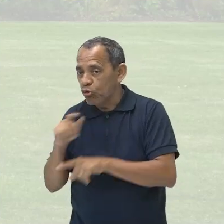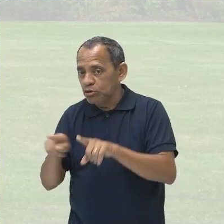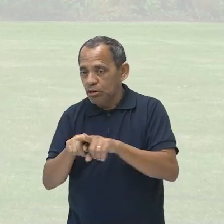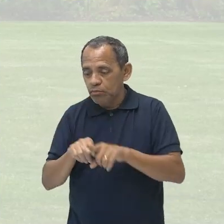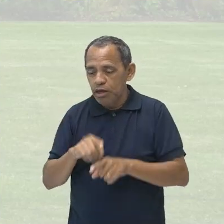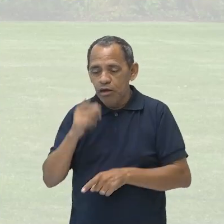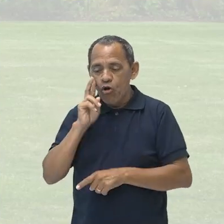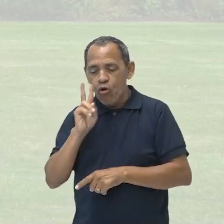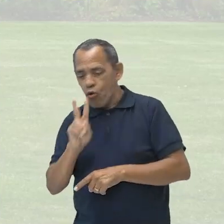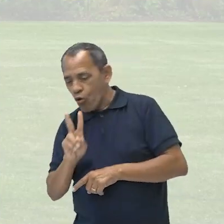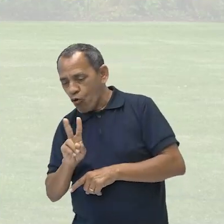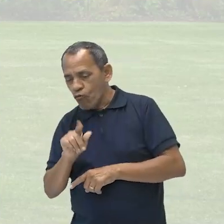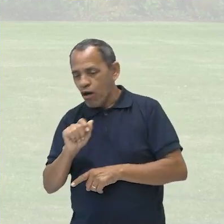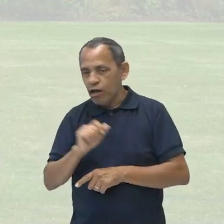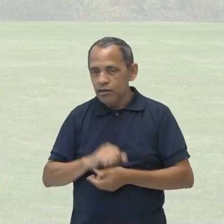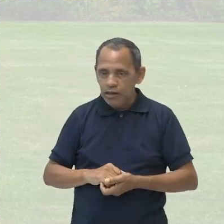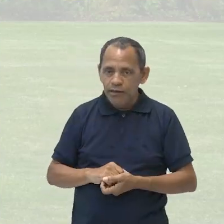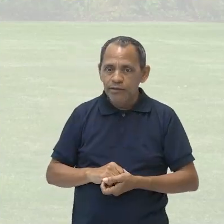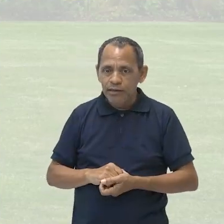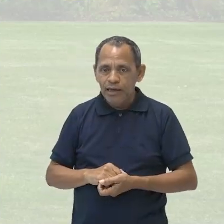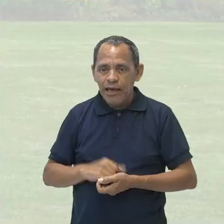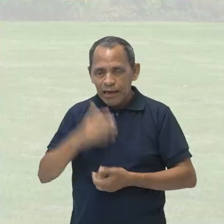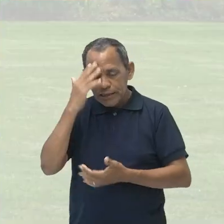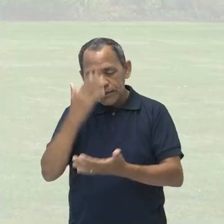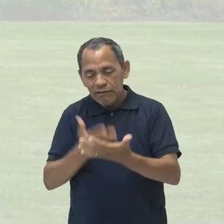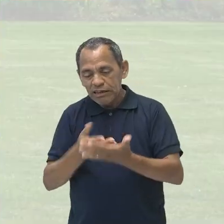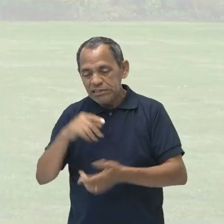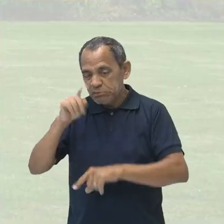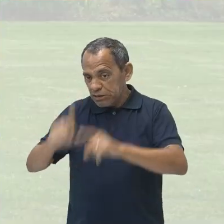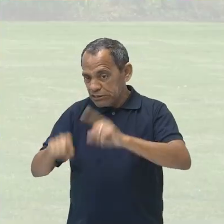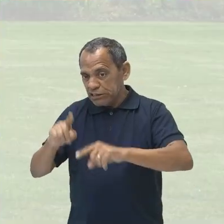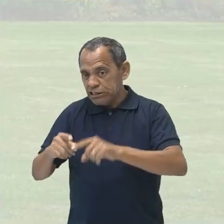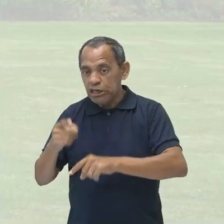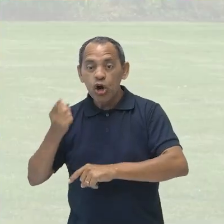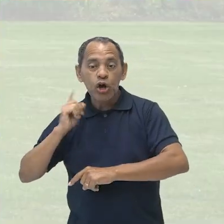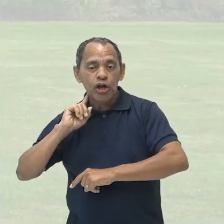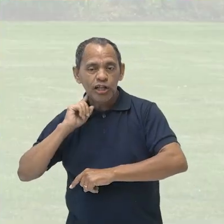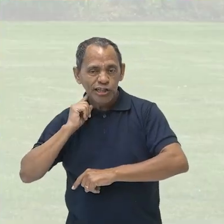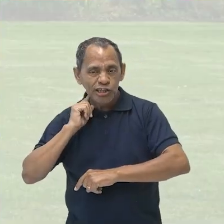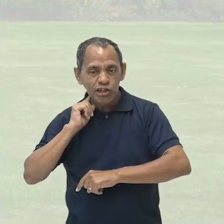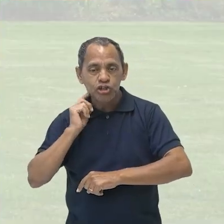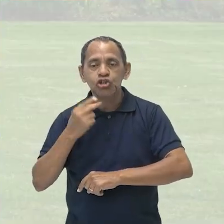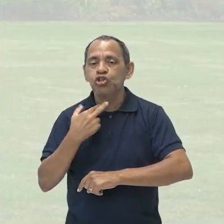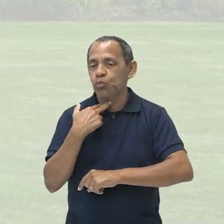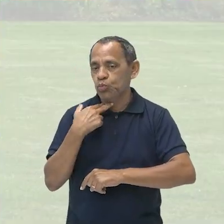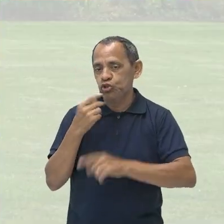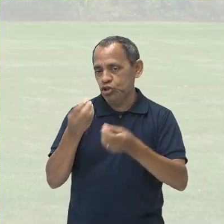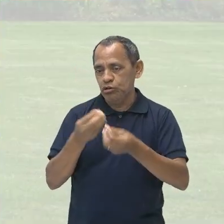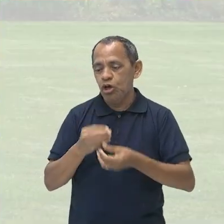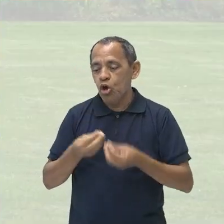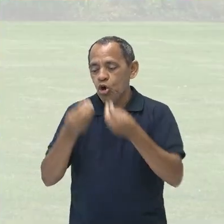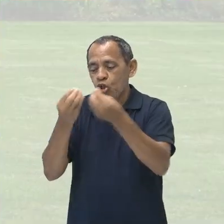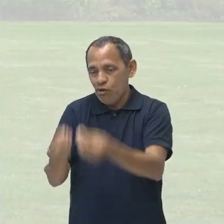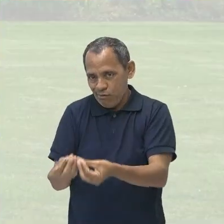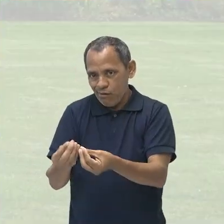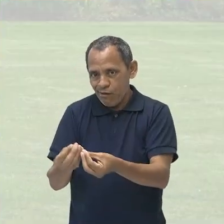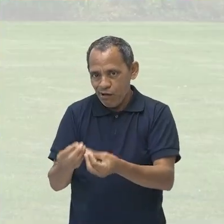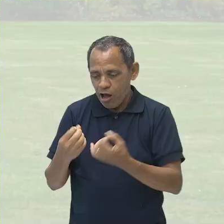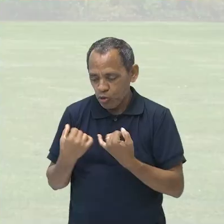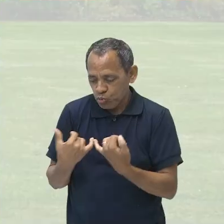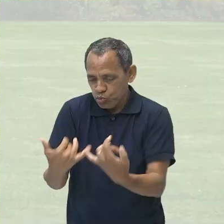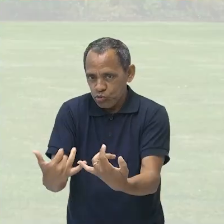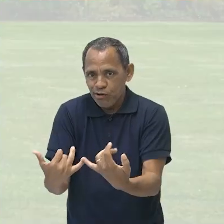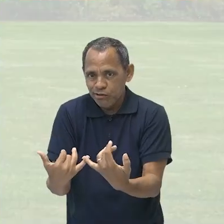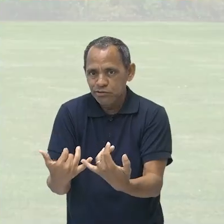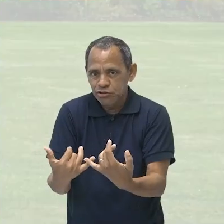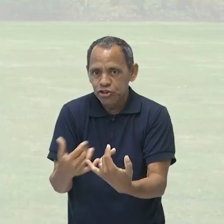murcha unicamente como um lixo que não deveria ser colocado em um jardim tão belo, sendo que foi daquele jardim belo,